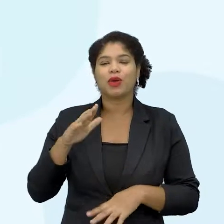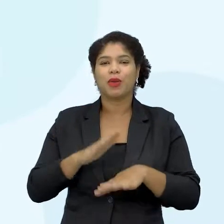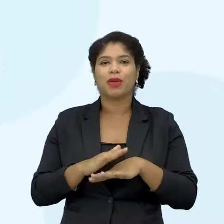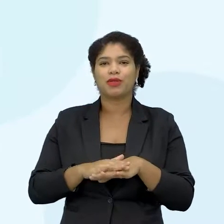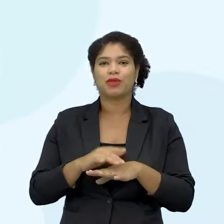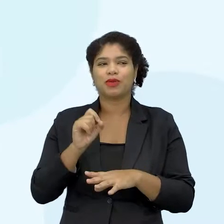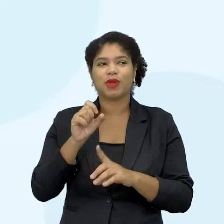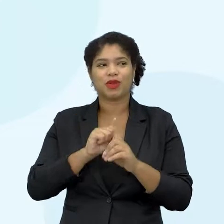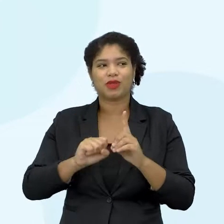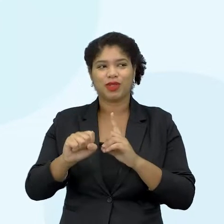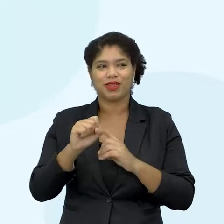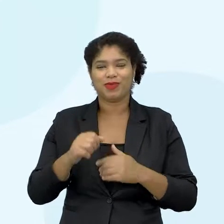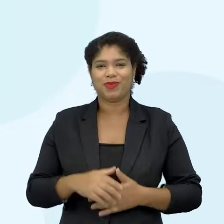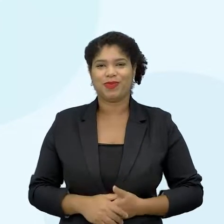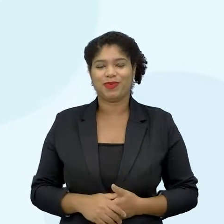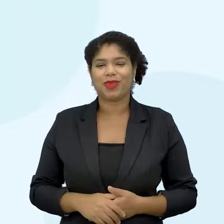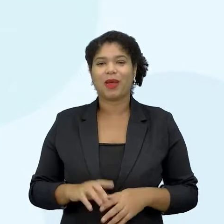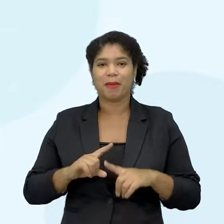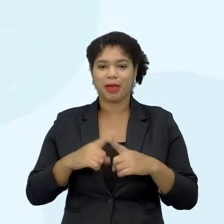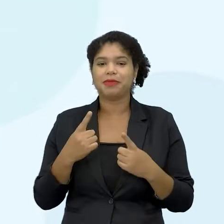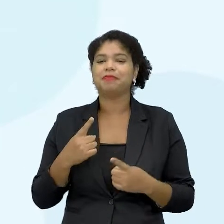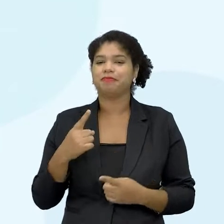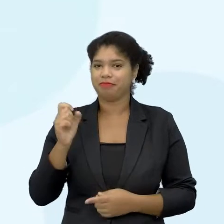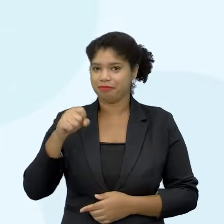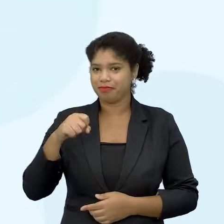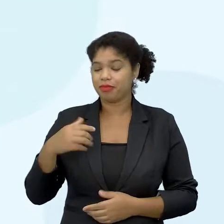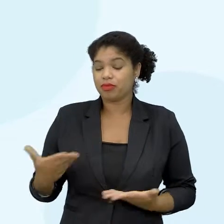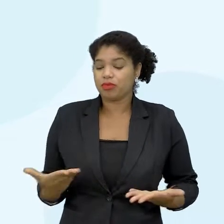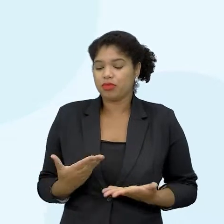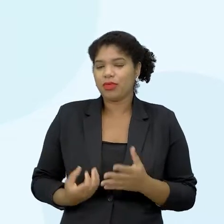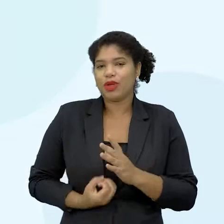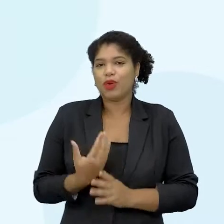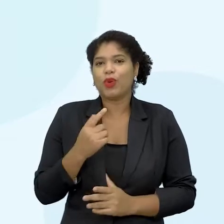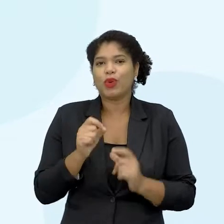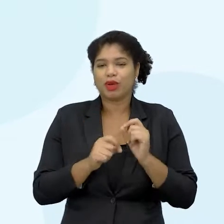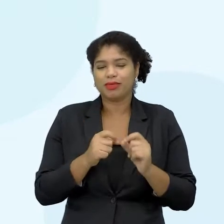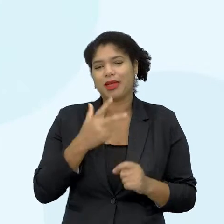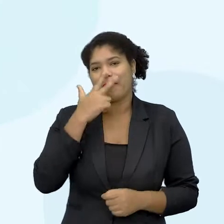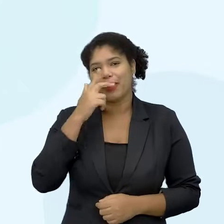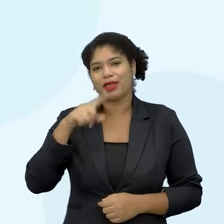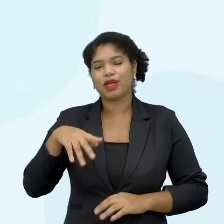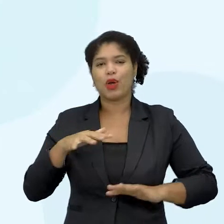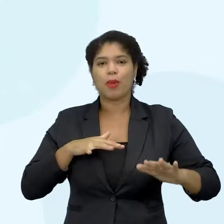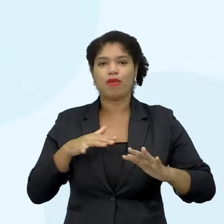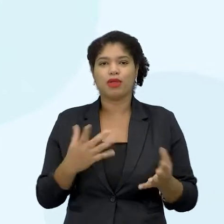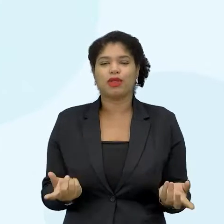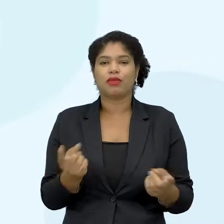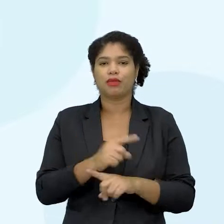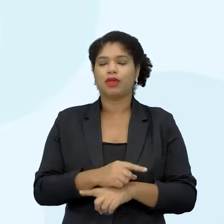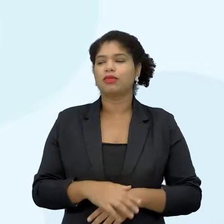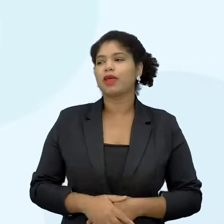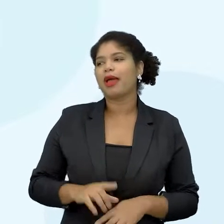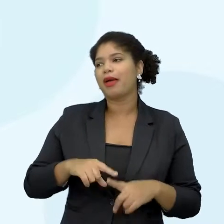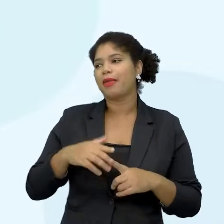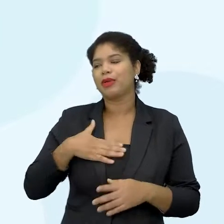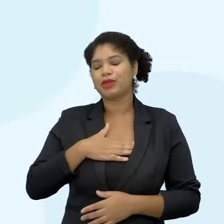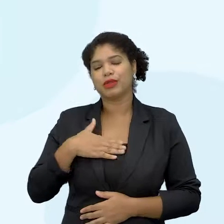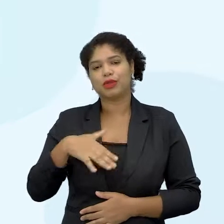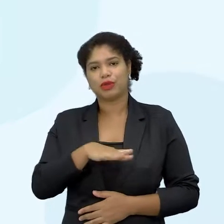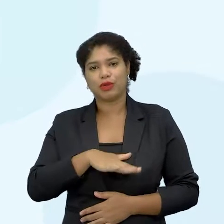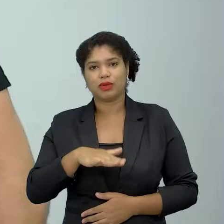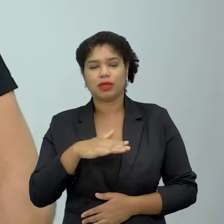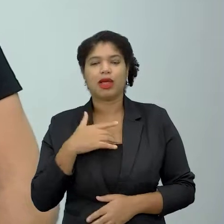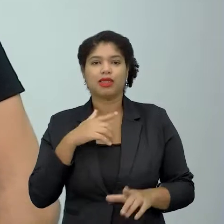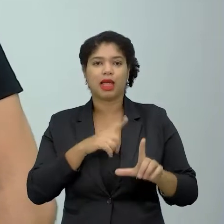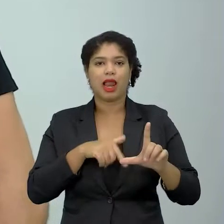da sociedade para chegar na pessoa. Entendi. Então, meio que o movimento inverso. Eu gosto, como sou das áreas das letras,